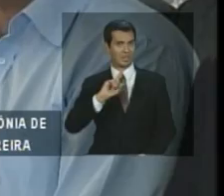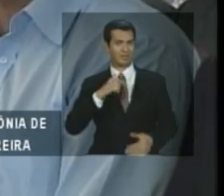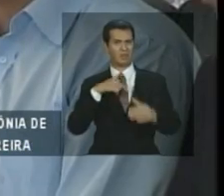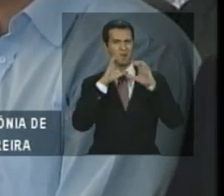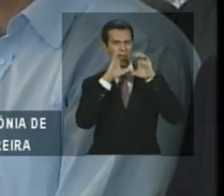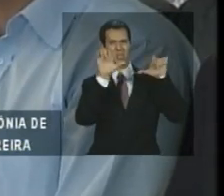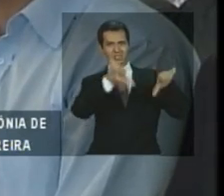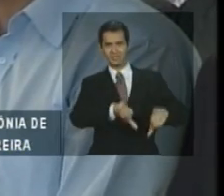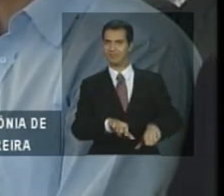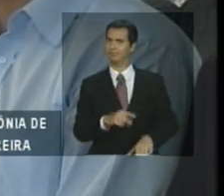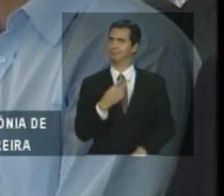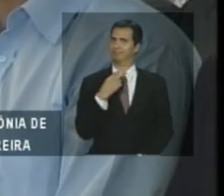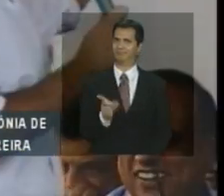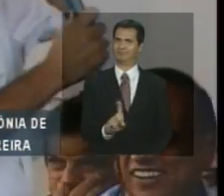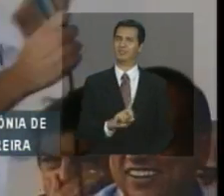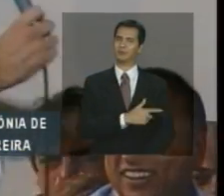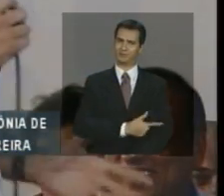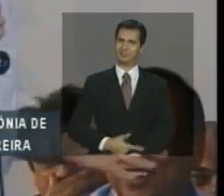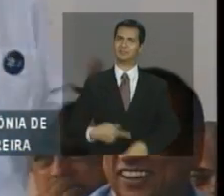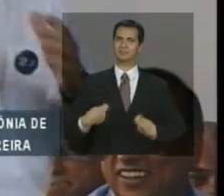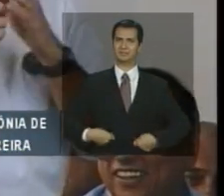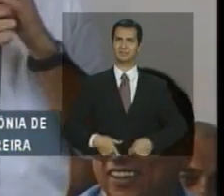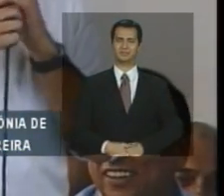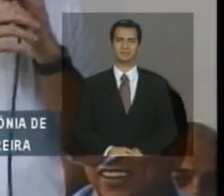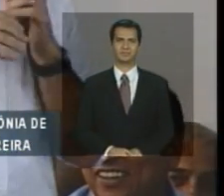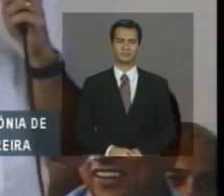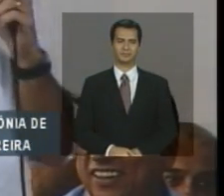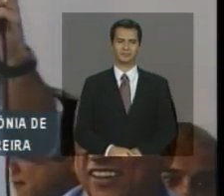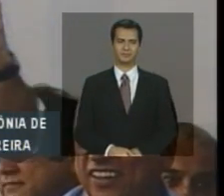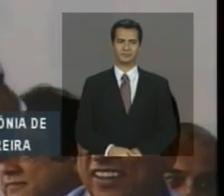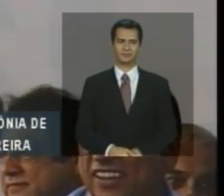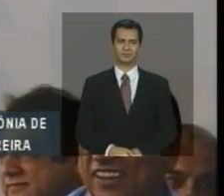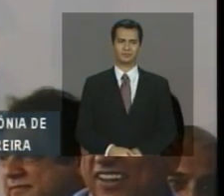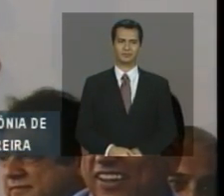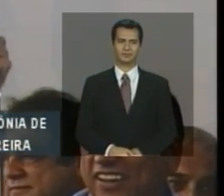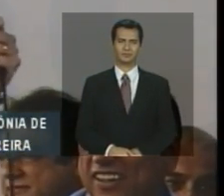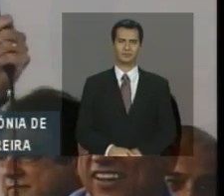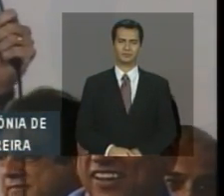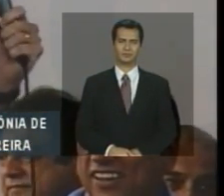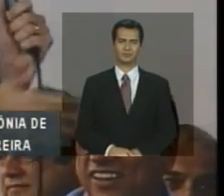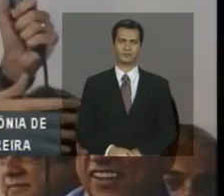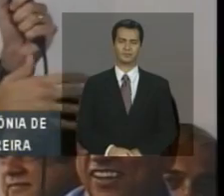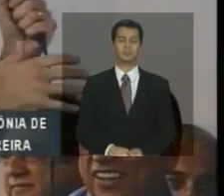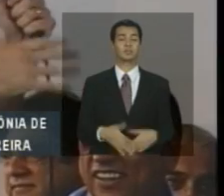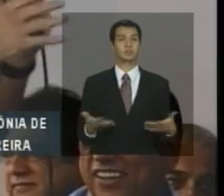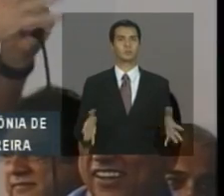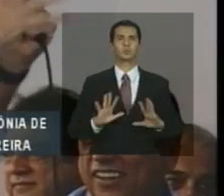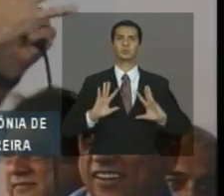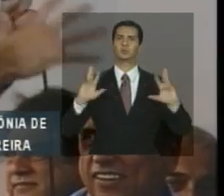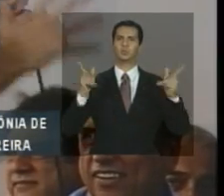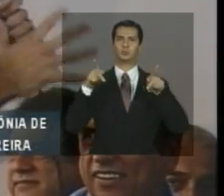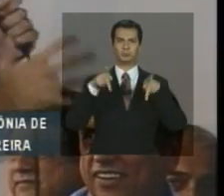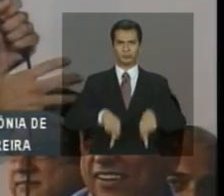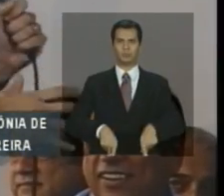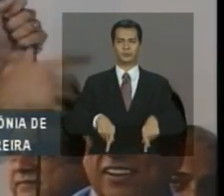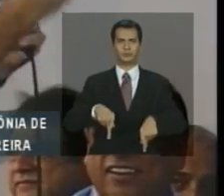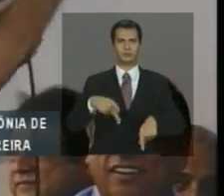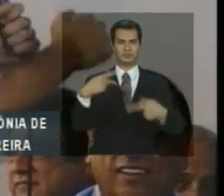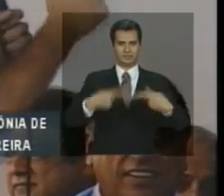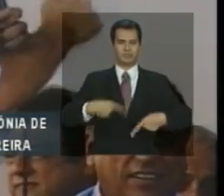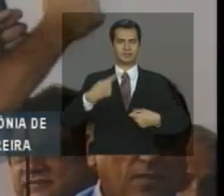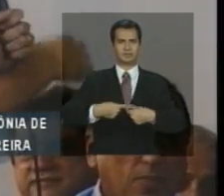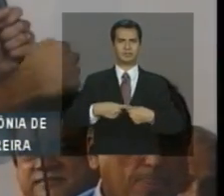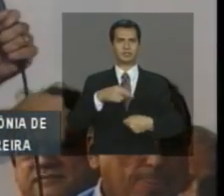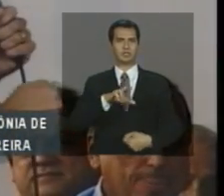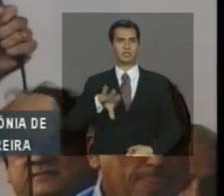complicado. Olha a educação, hein? Mas eu queria só dizer o seguinte. Eu queria, presidente, em nome dos cariocas, dizer que a senhora já